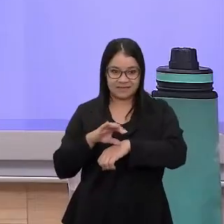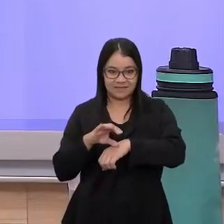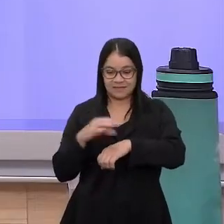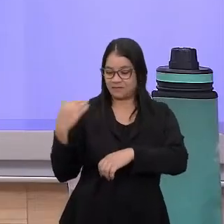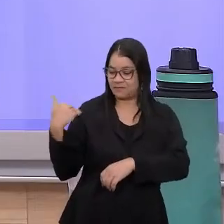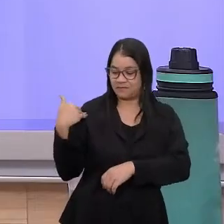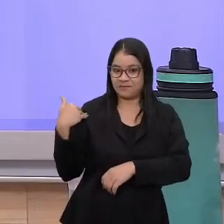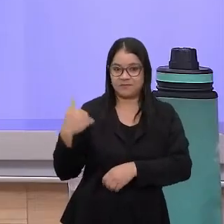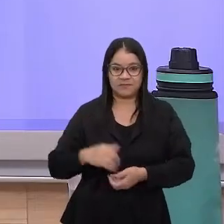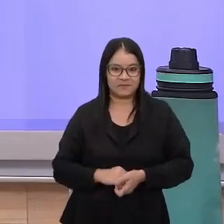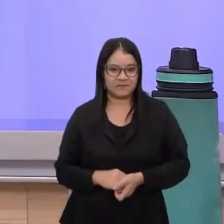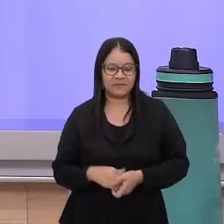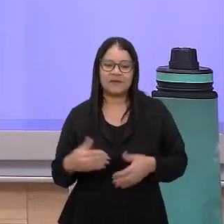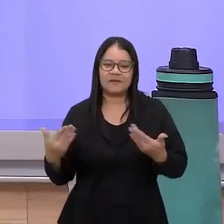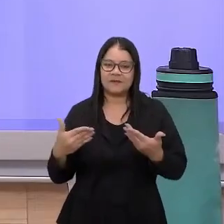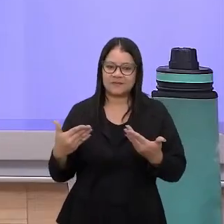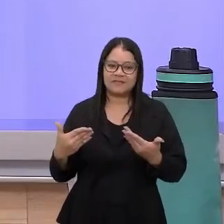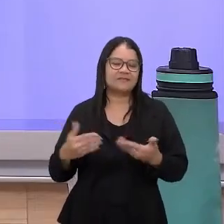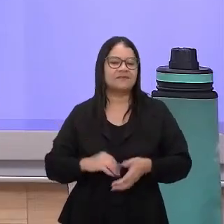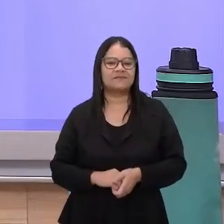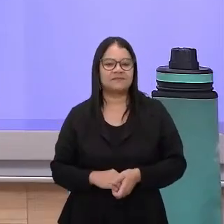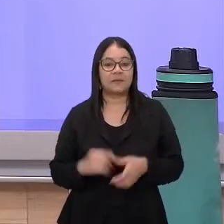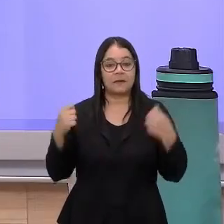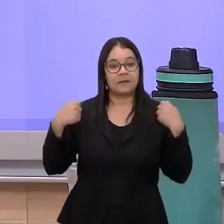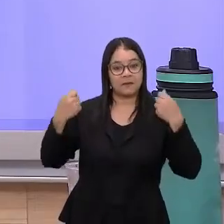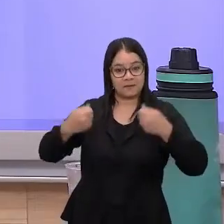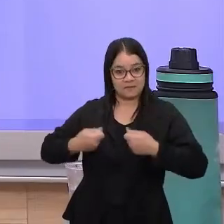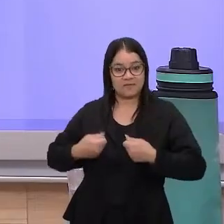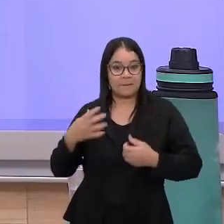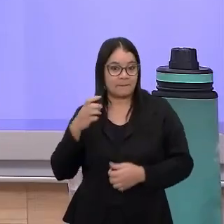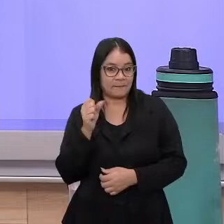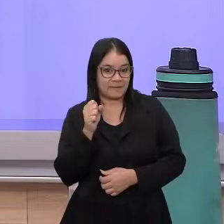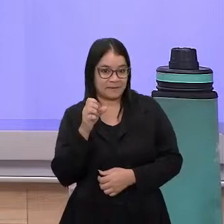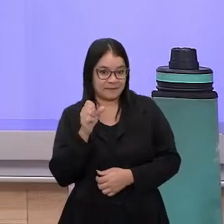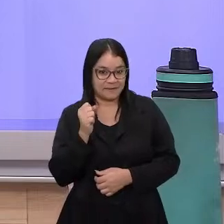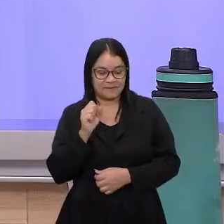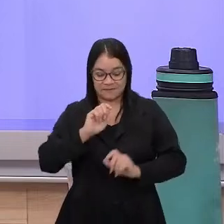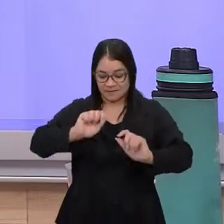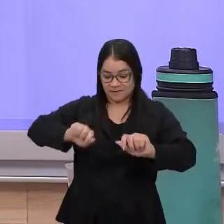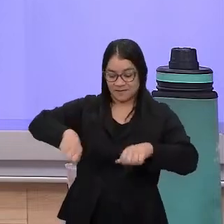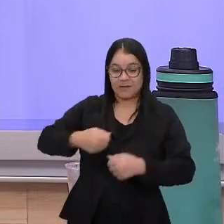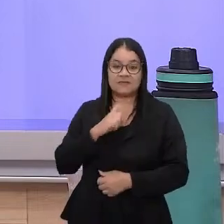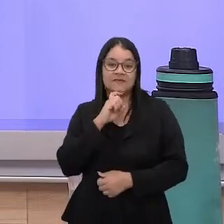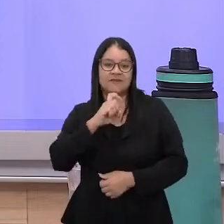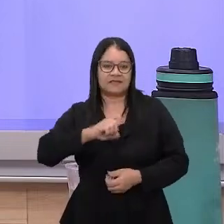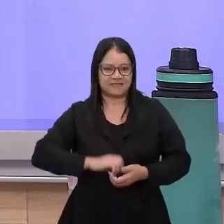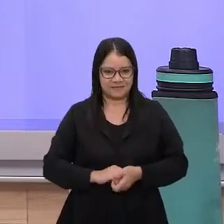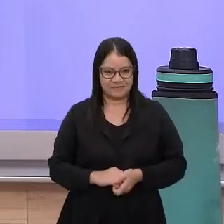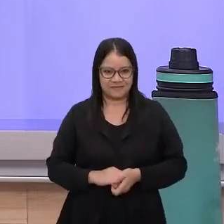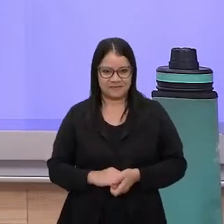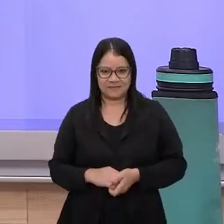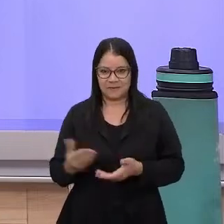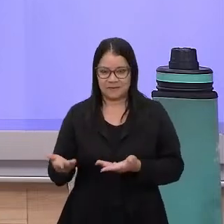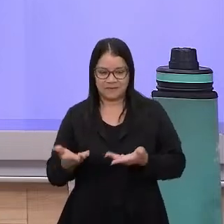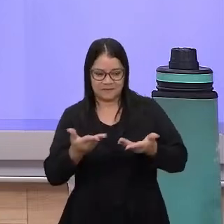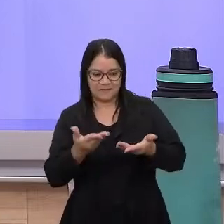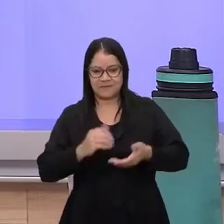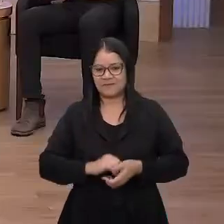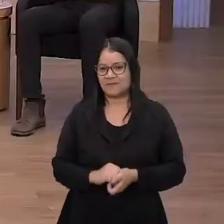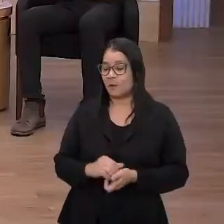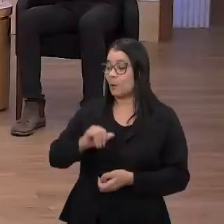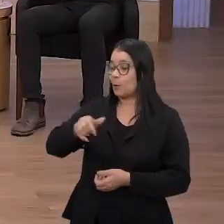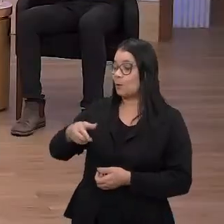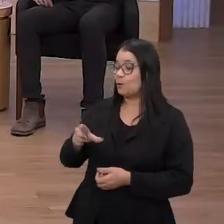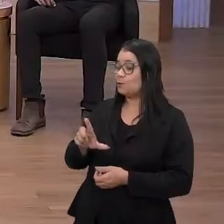do ombro, e hoje estou vestindo uma camisa branca e uma calça verde. E eu passo a palavra aqui para o